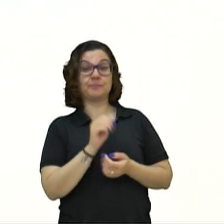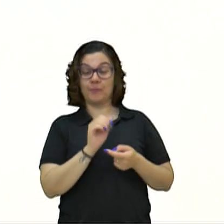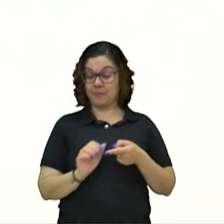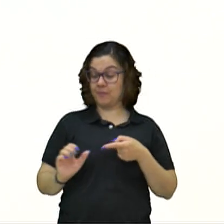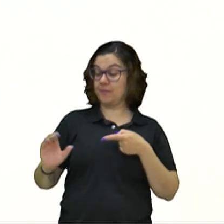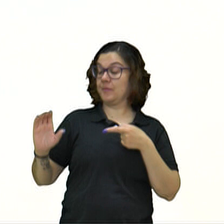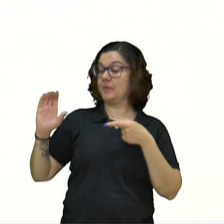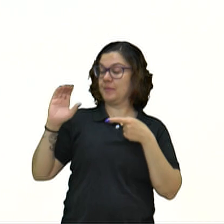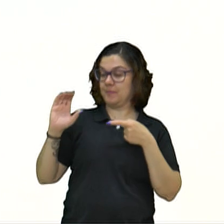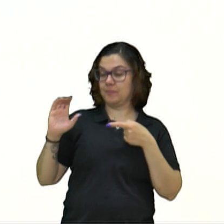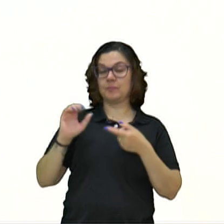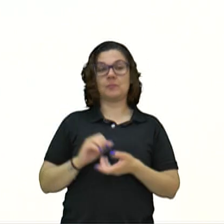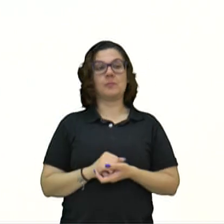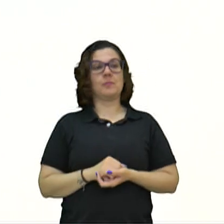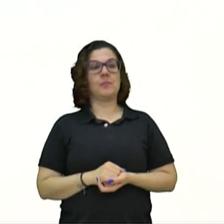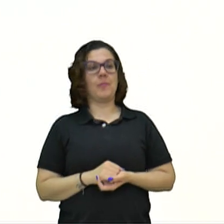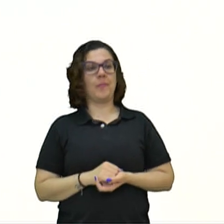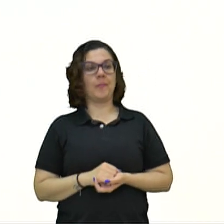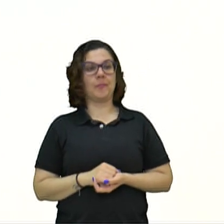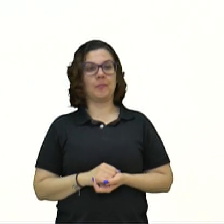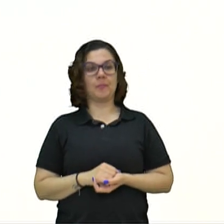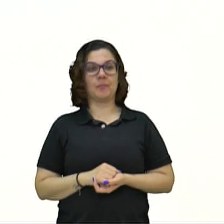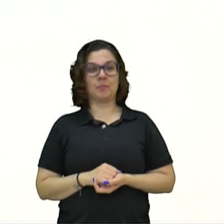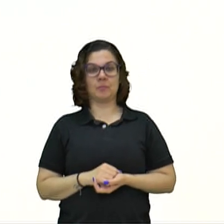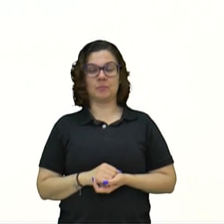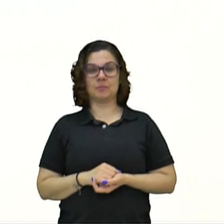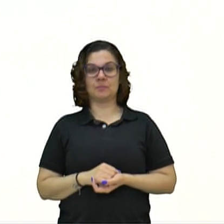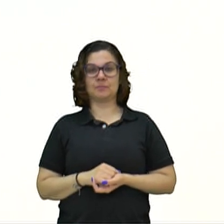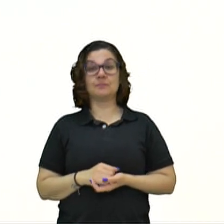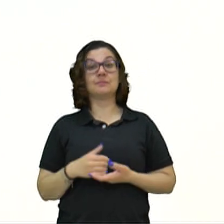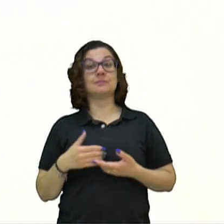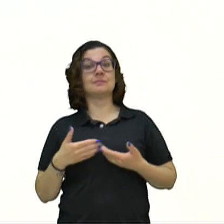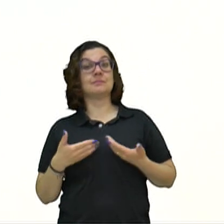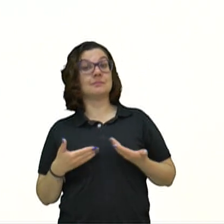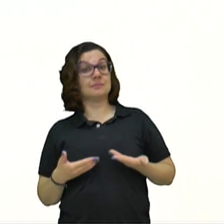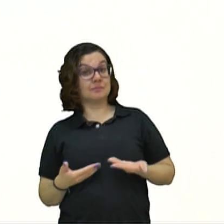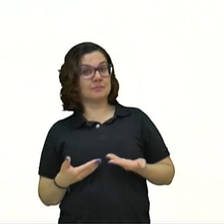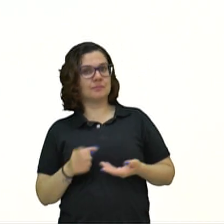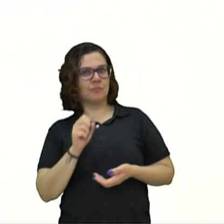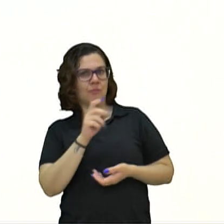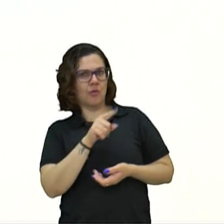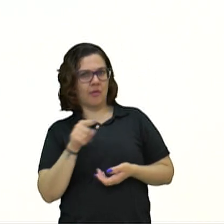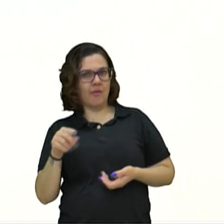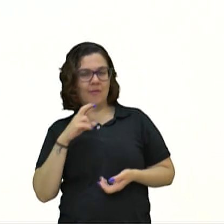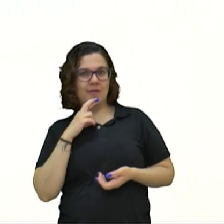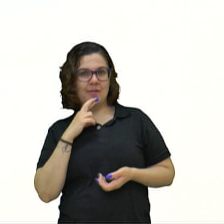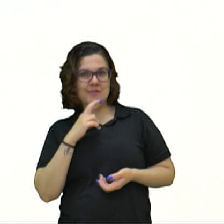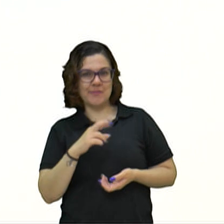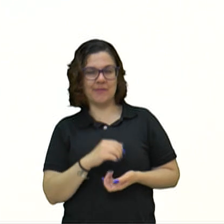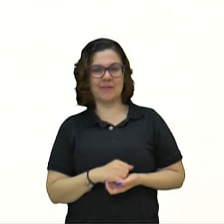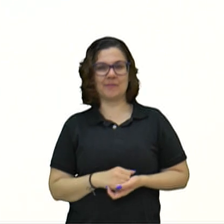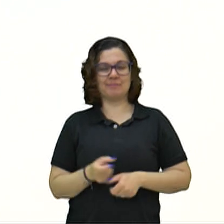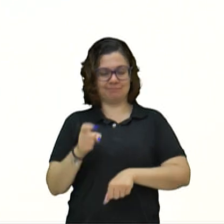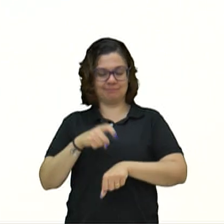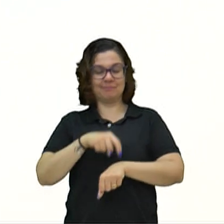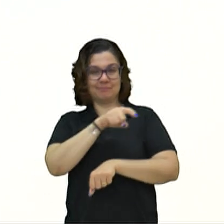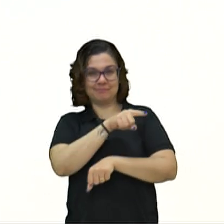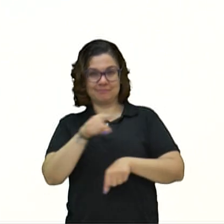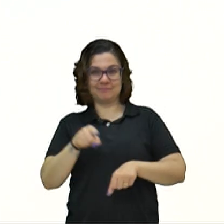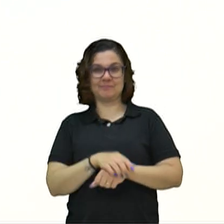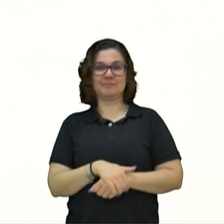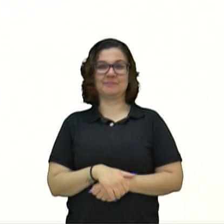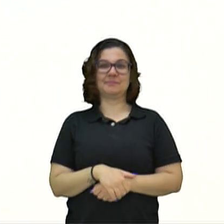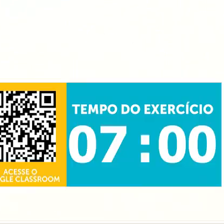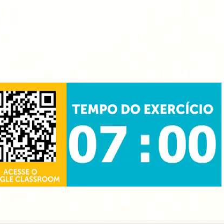eólica reservas de gás natural e energia nuclear ok vamos responder essa então relógio na